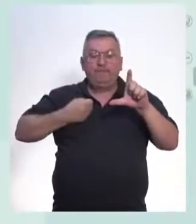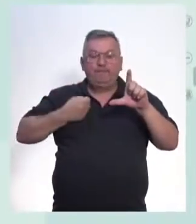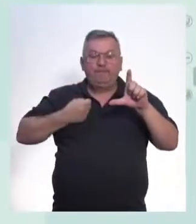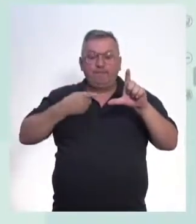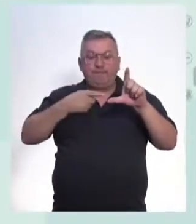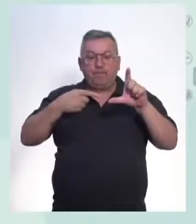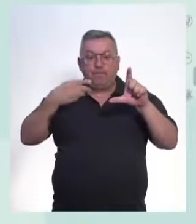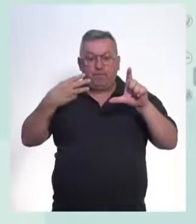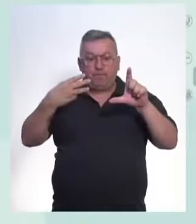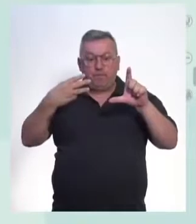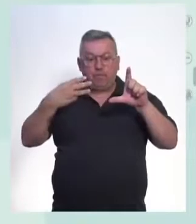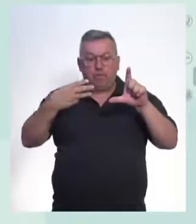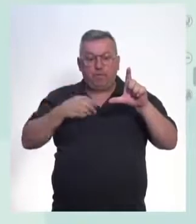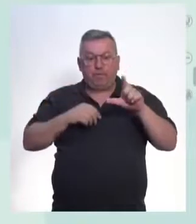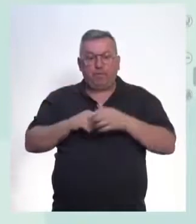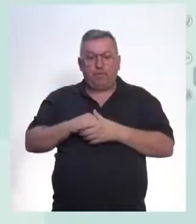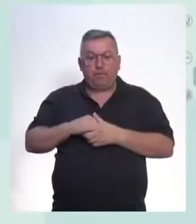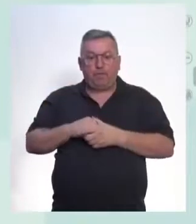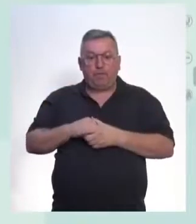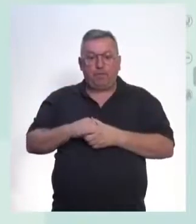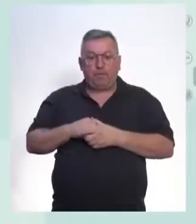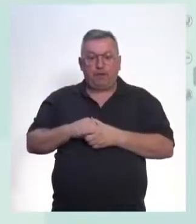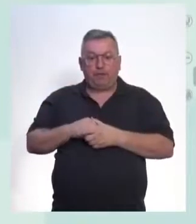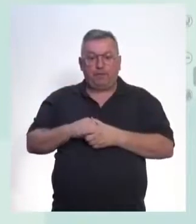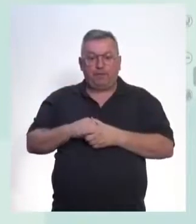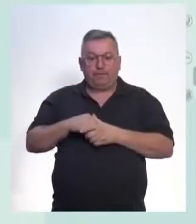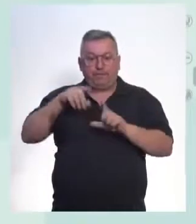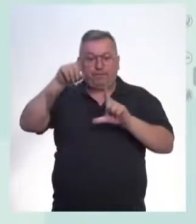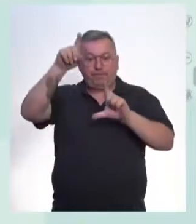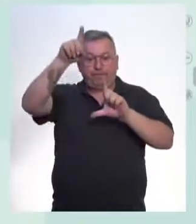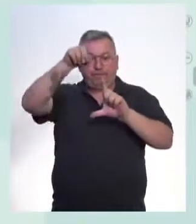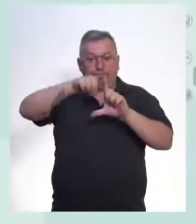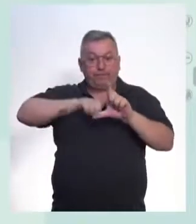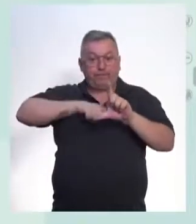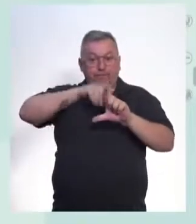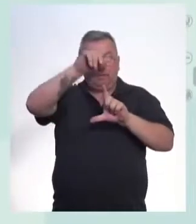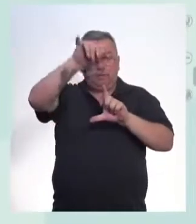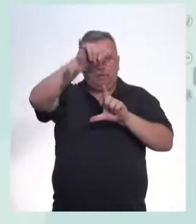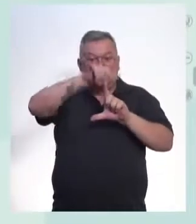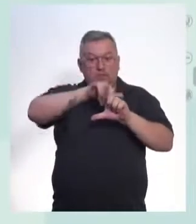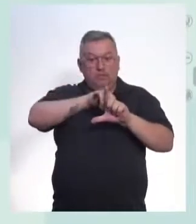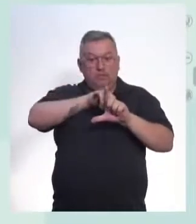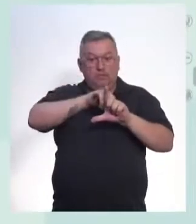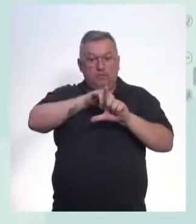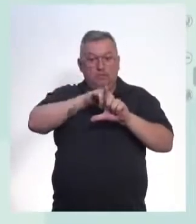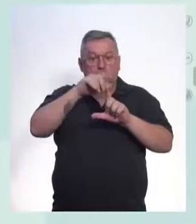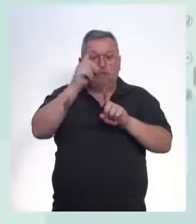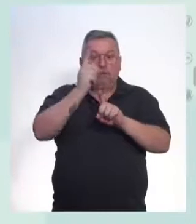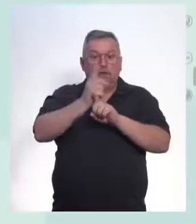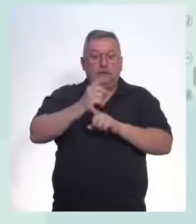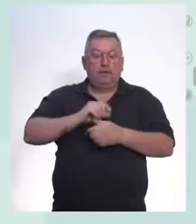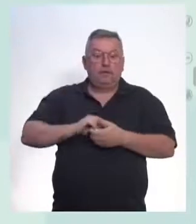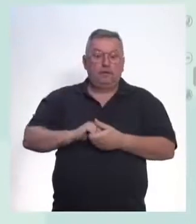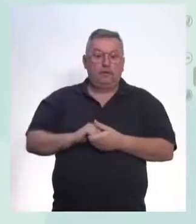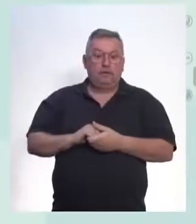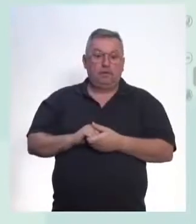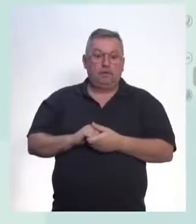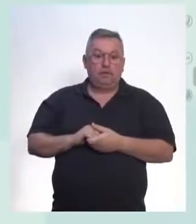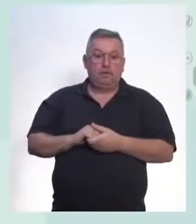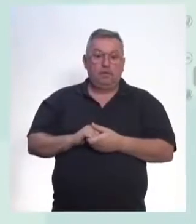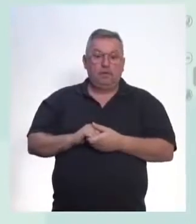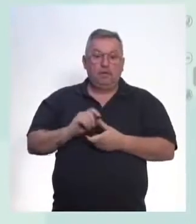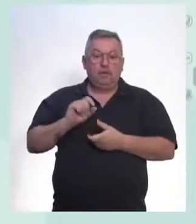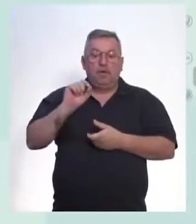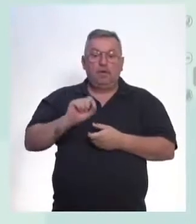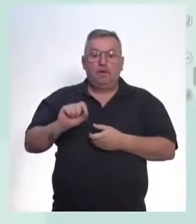ordem? O -3. Venho no eixo vertical, que é o Y, achei o -3. O que eu